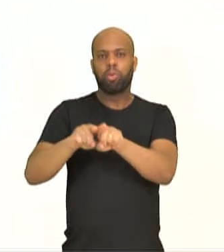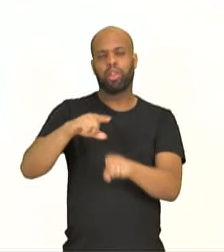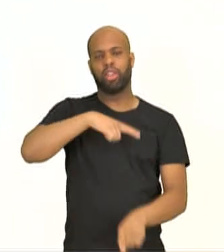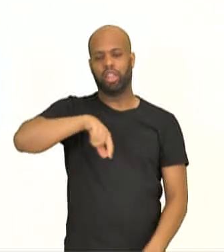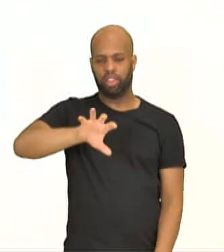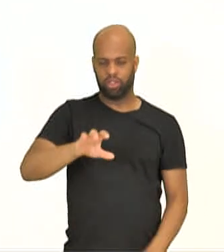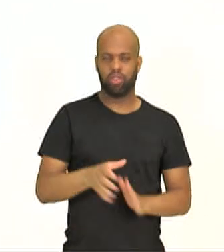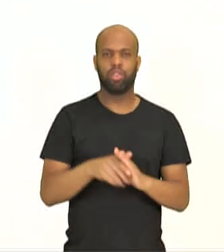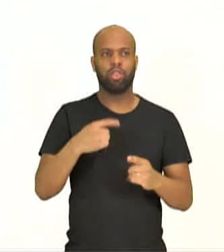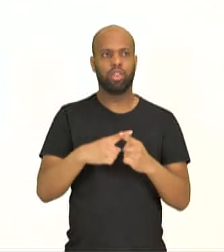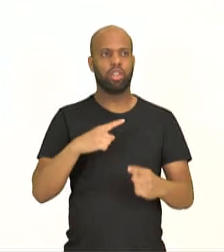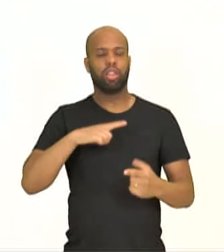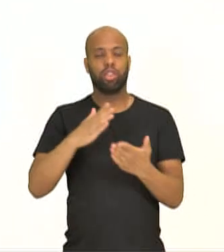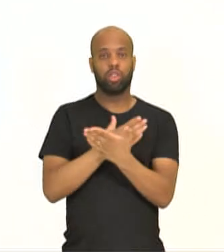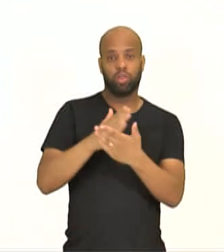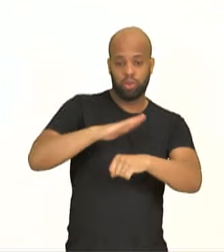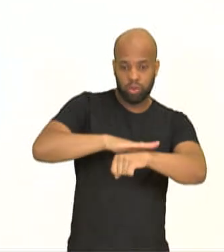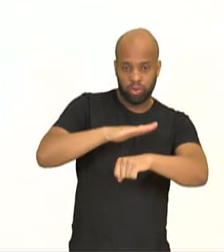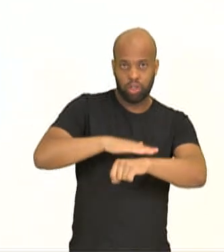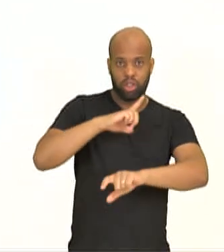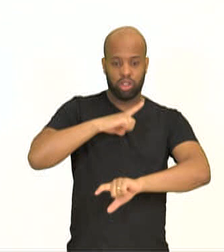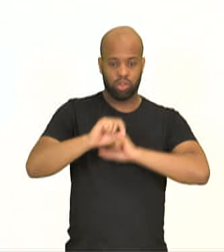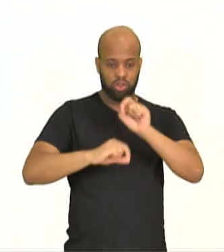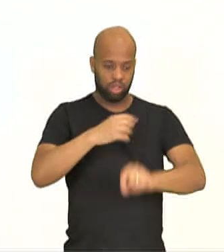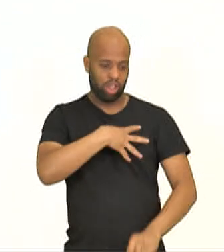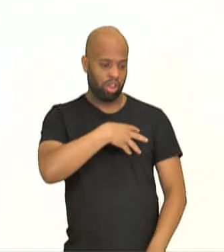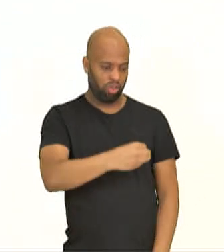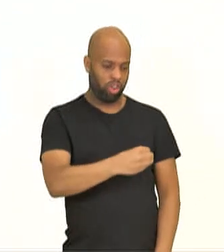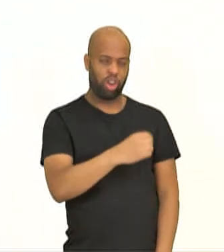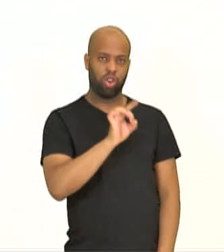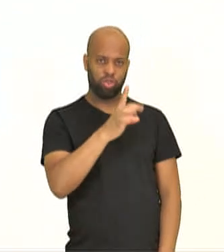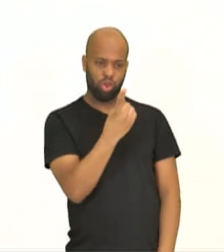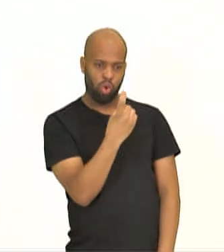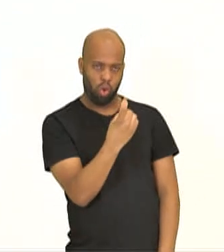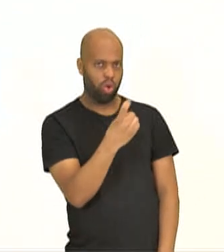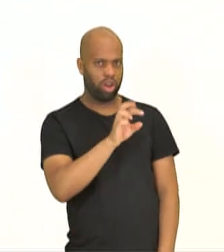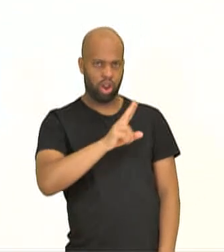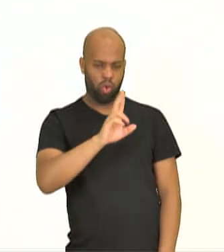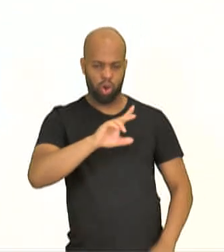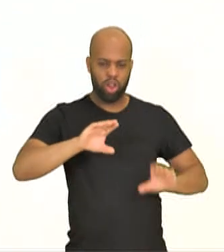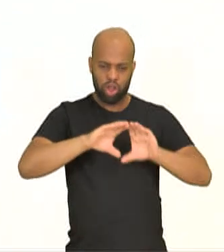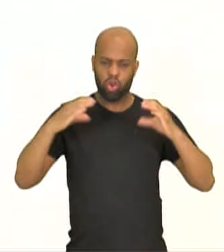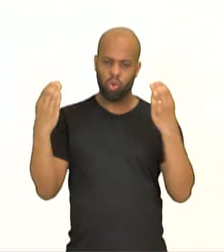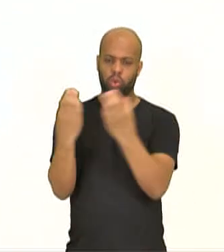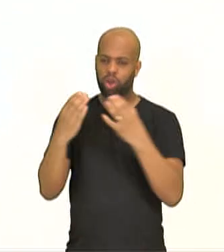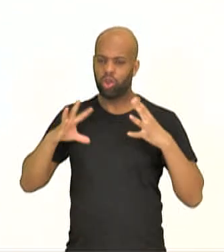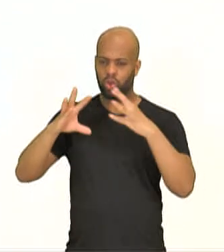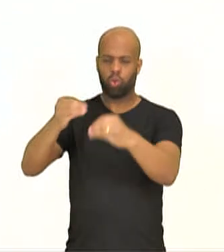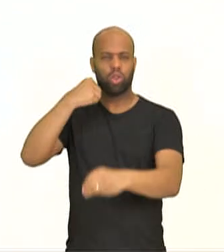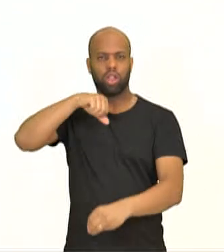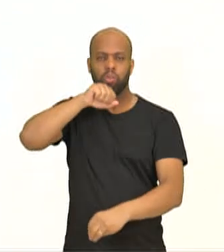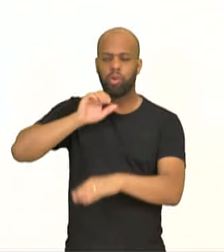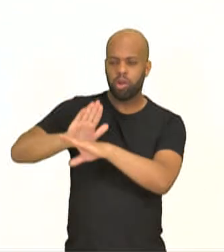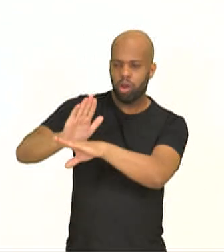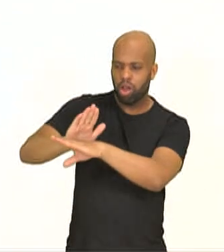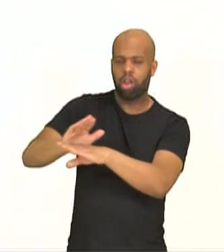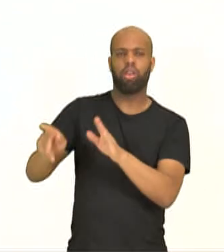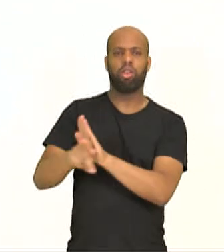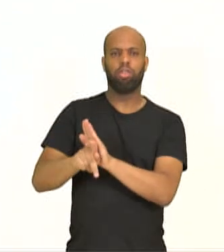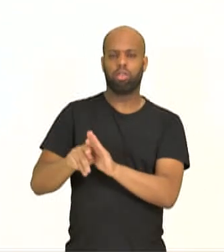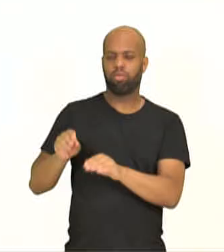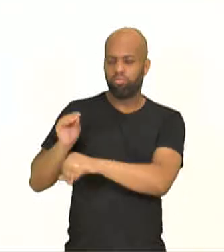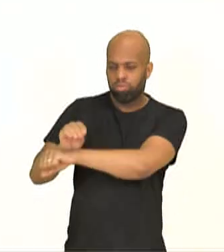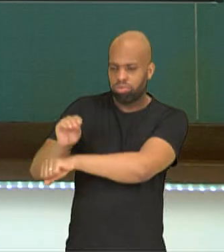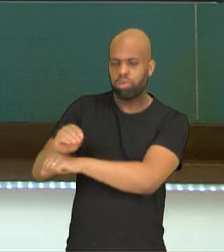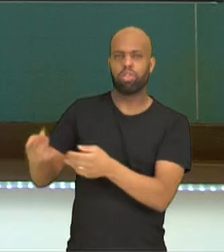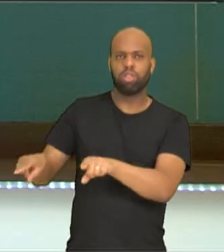questão. Às vezes, o filho não é filho de um, mas é filho da comunidade. Todas as mães se ajudam ali na criação, no cuidado com